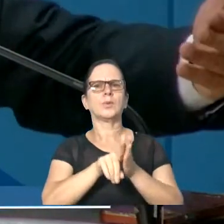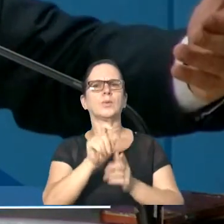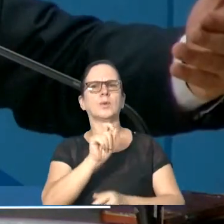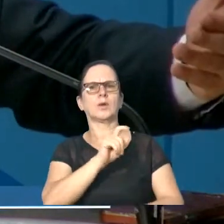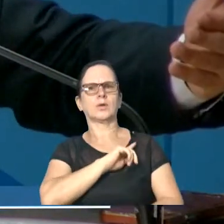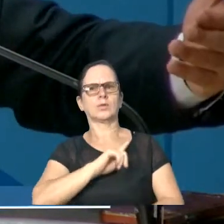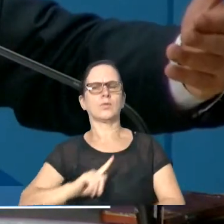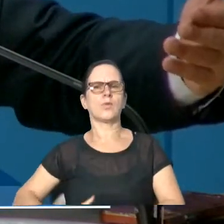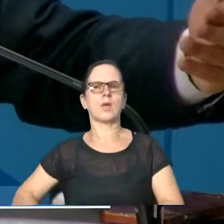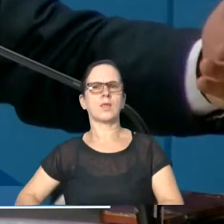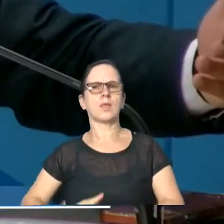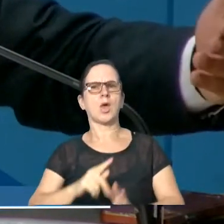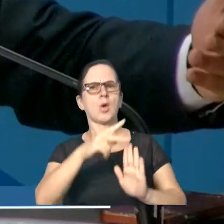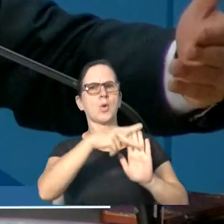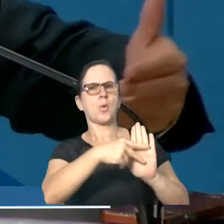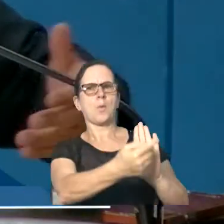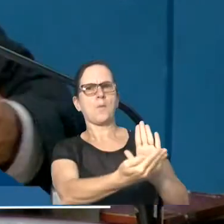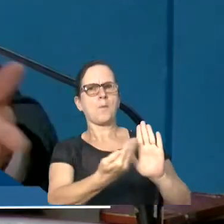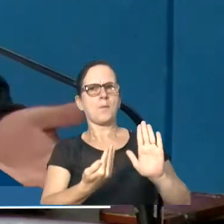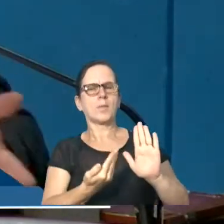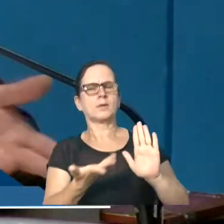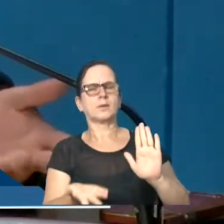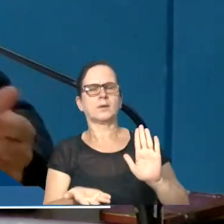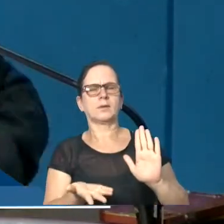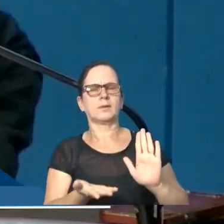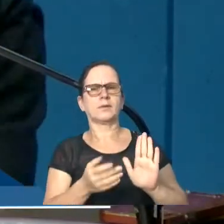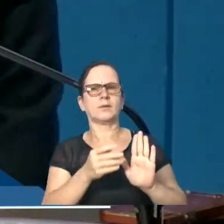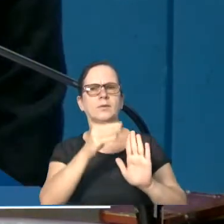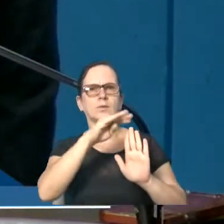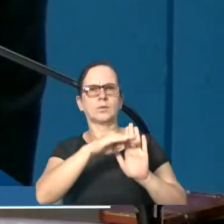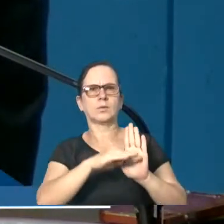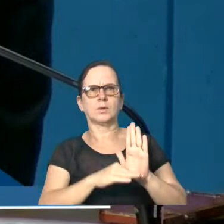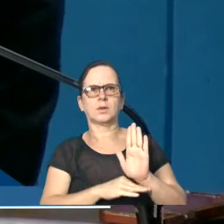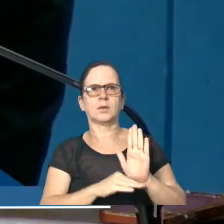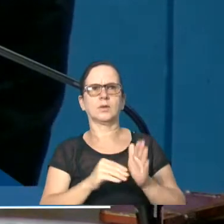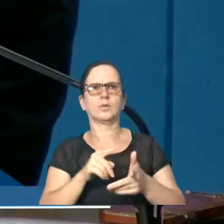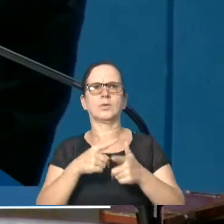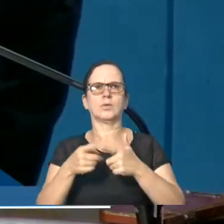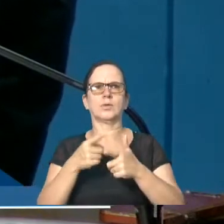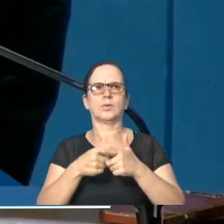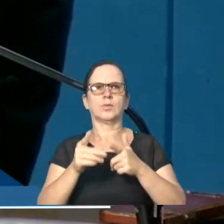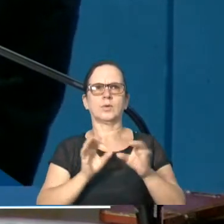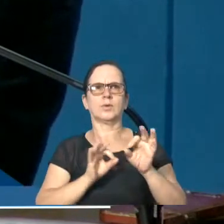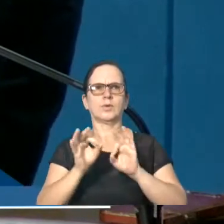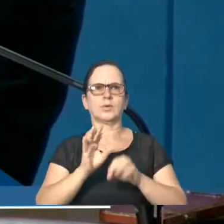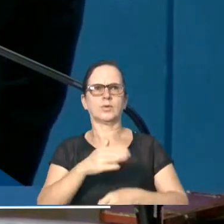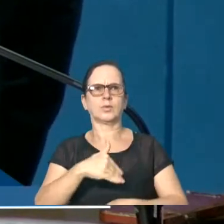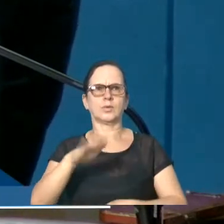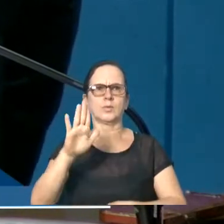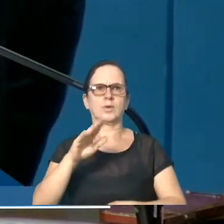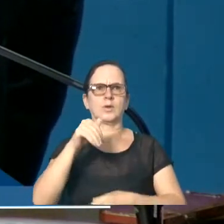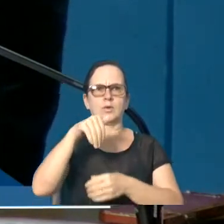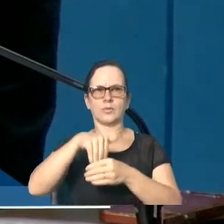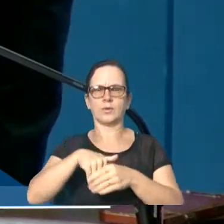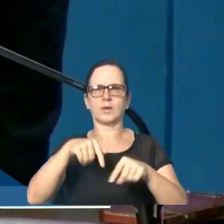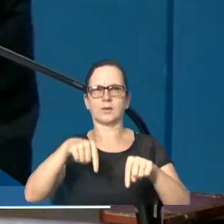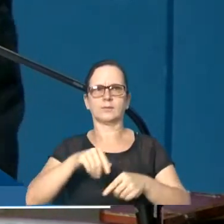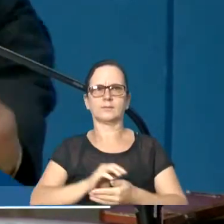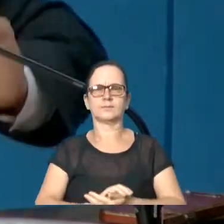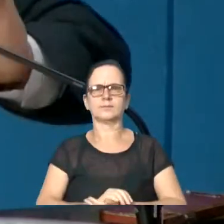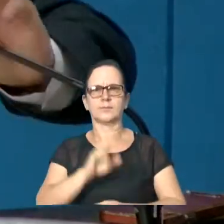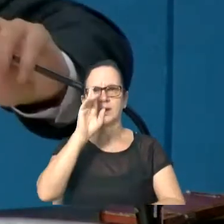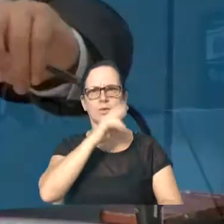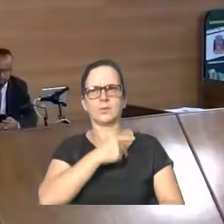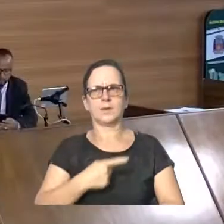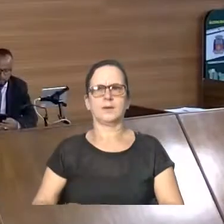enviará um projeto colocando em tela essa questão do reajuste para que seja votado por esta casa. É só,